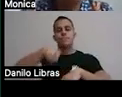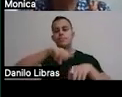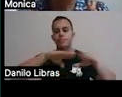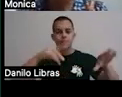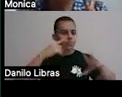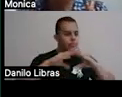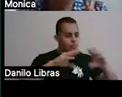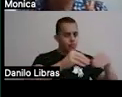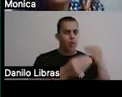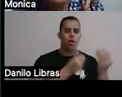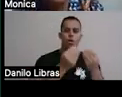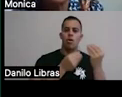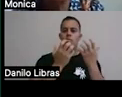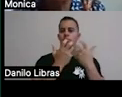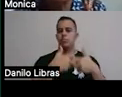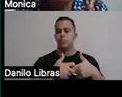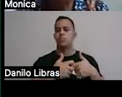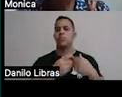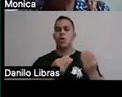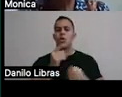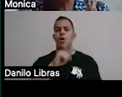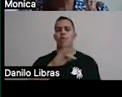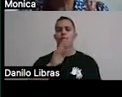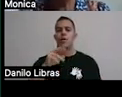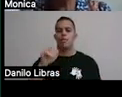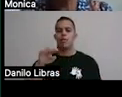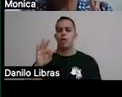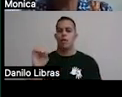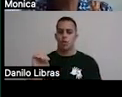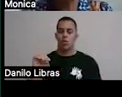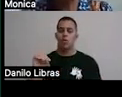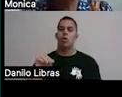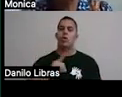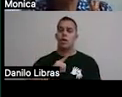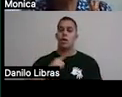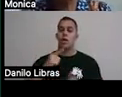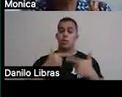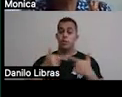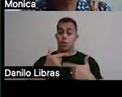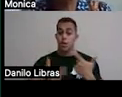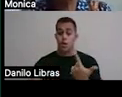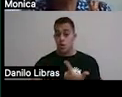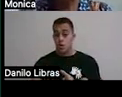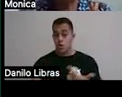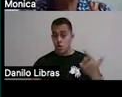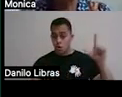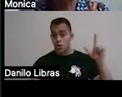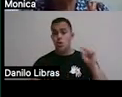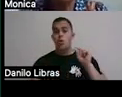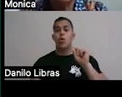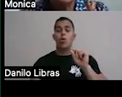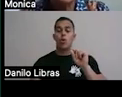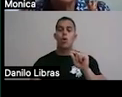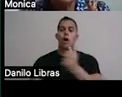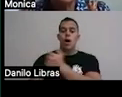bem como fermento. Tem outras atividades nas quais os alunos vêm aqui no